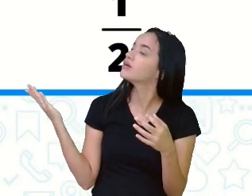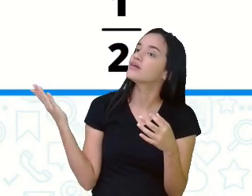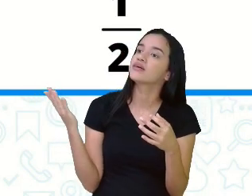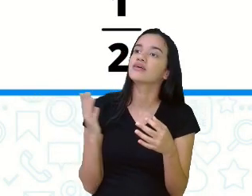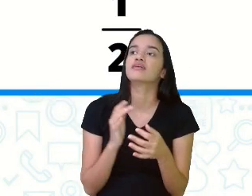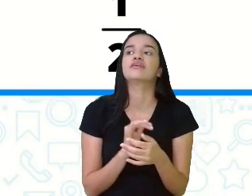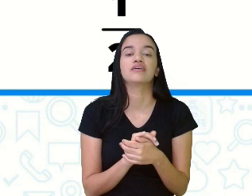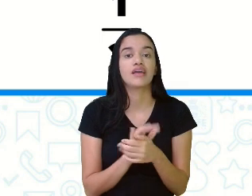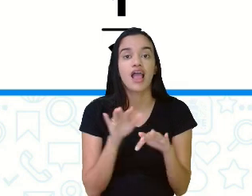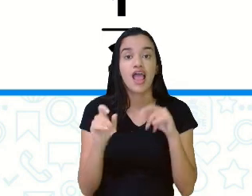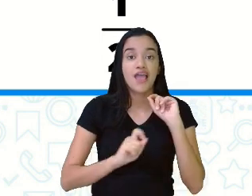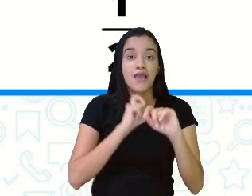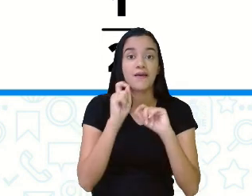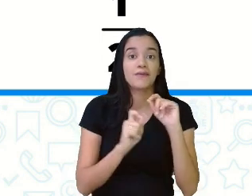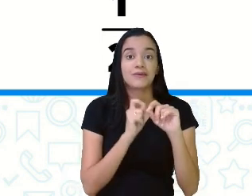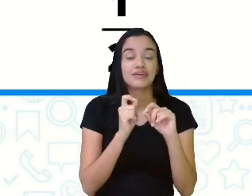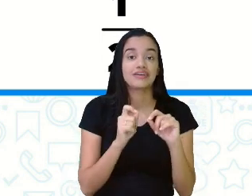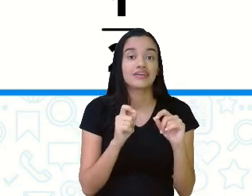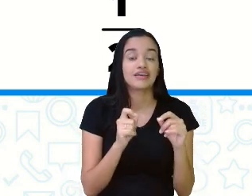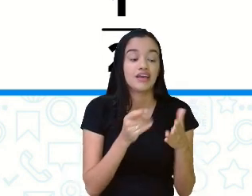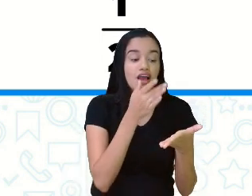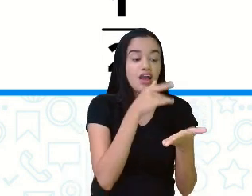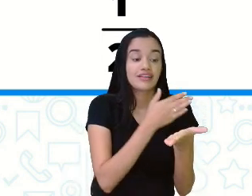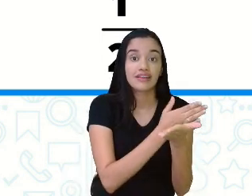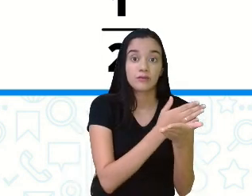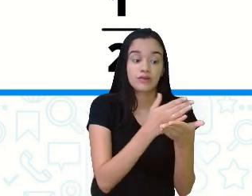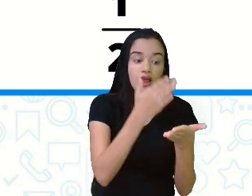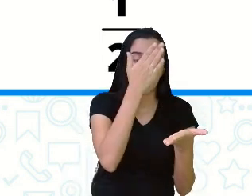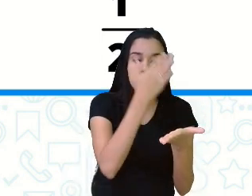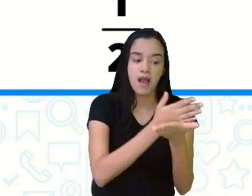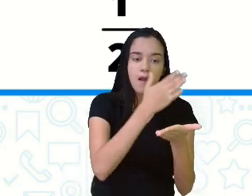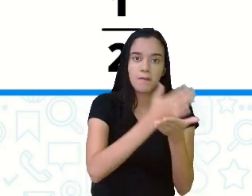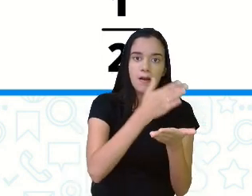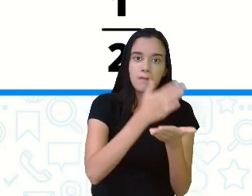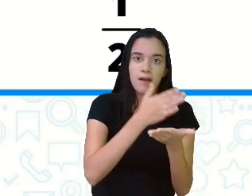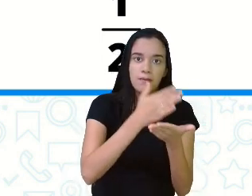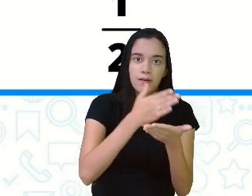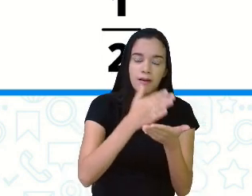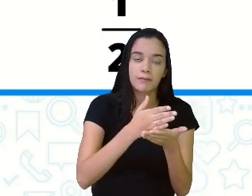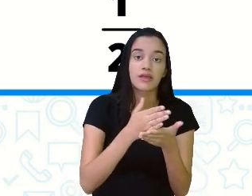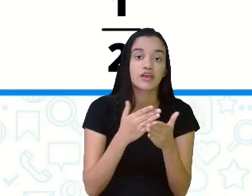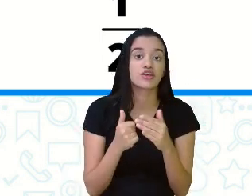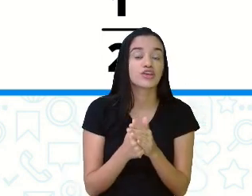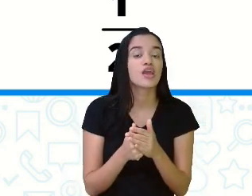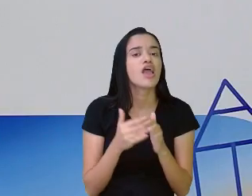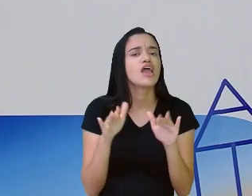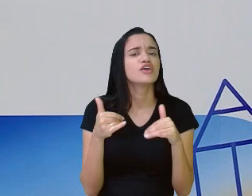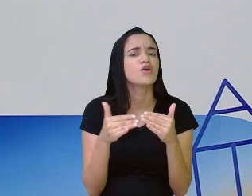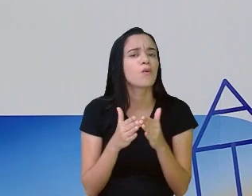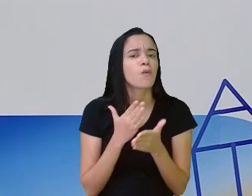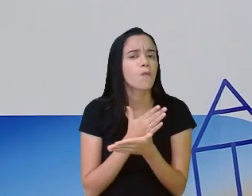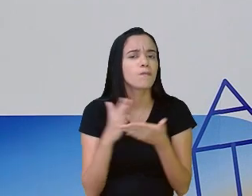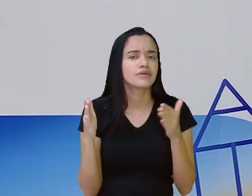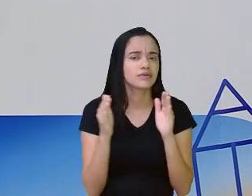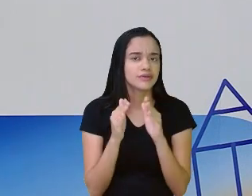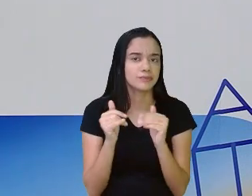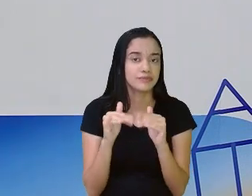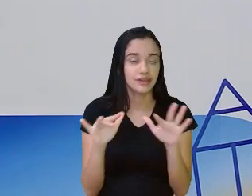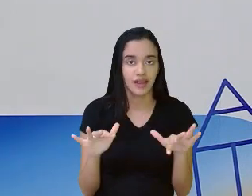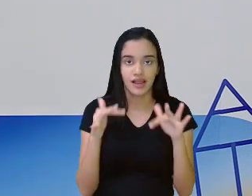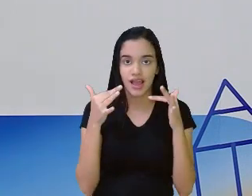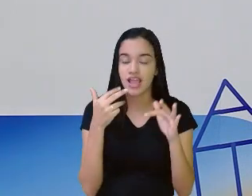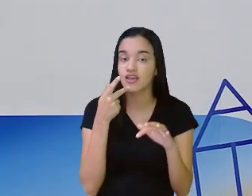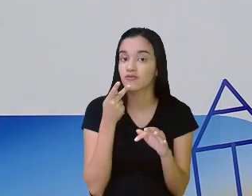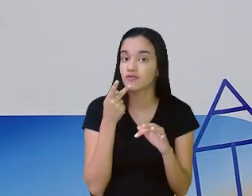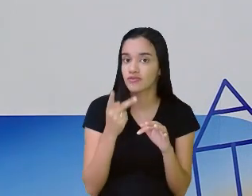de um inteiro que foi dividido em partes iguais. E eu já começo te pedindo atenção a isso. Eu falo